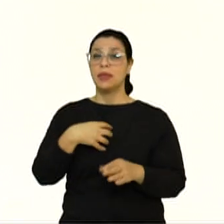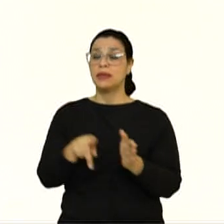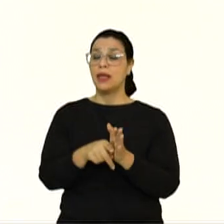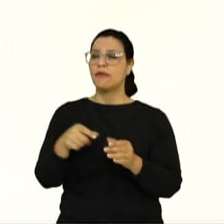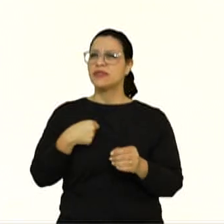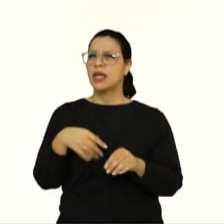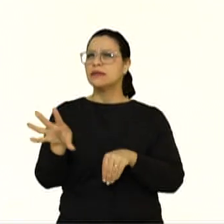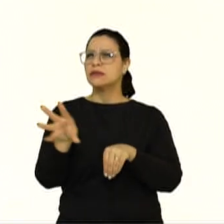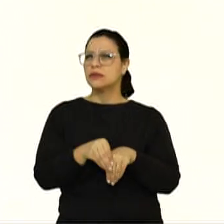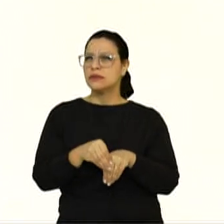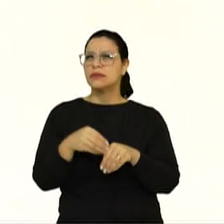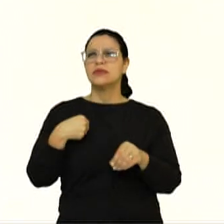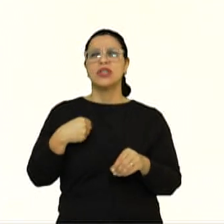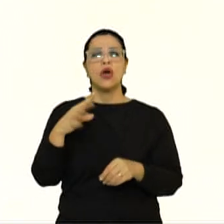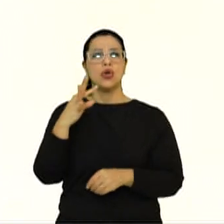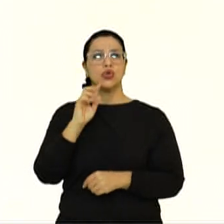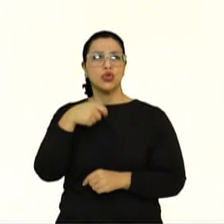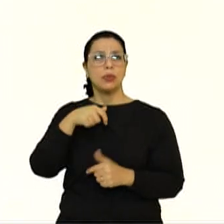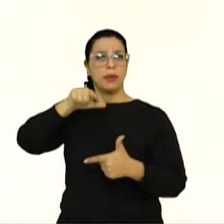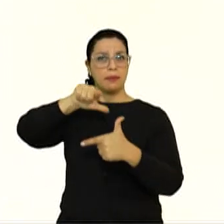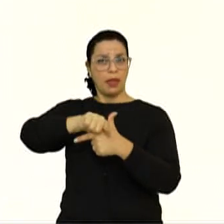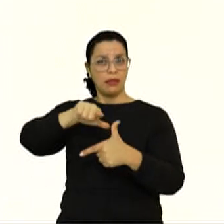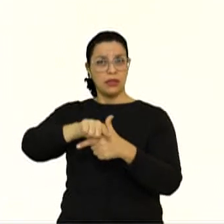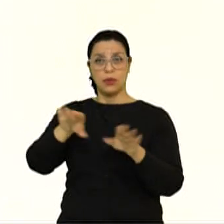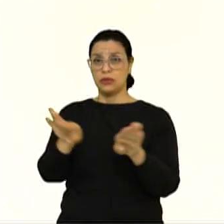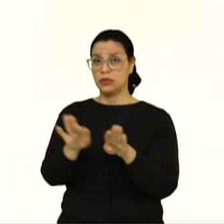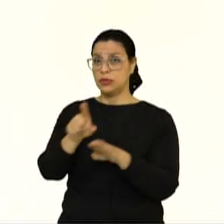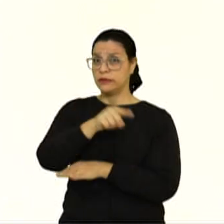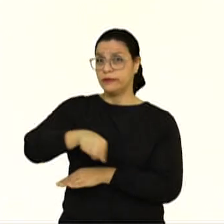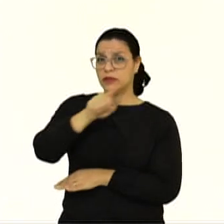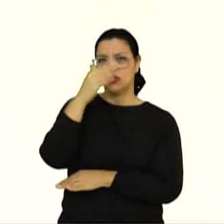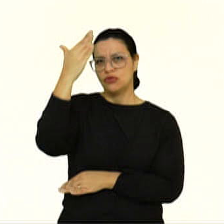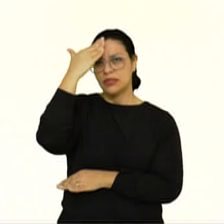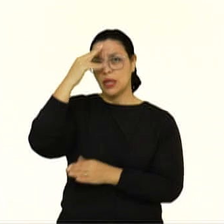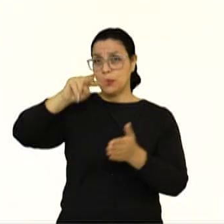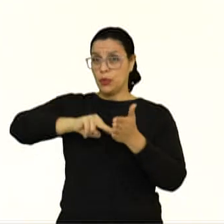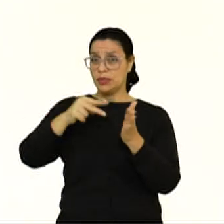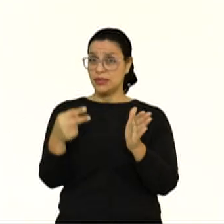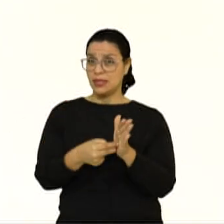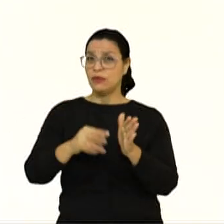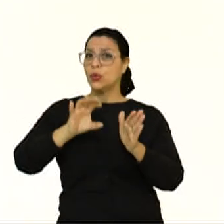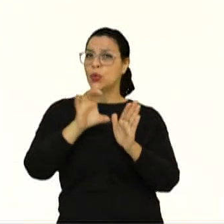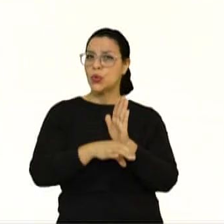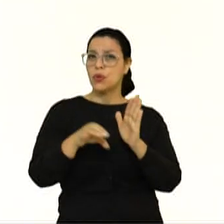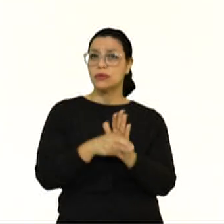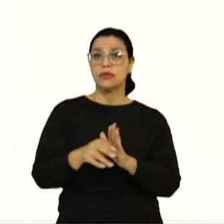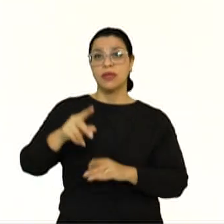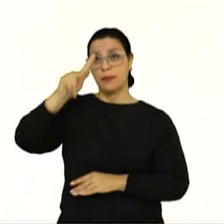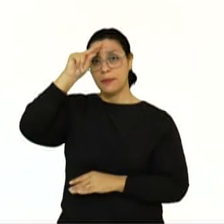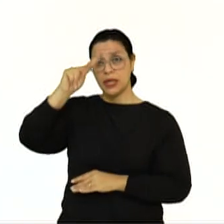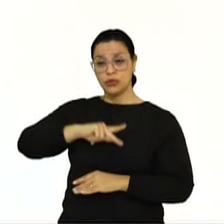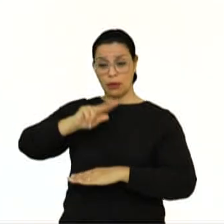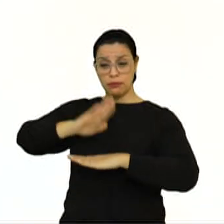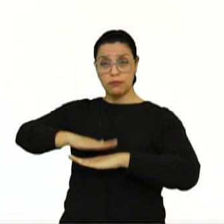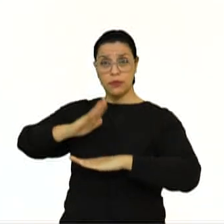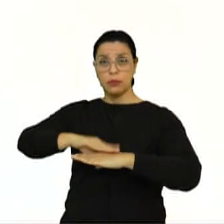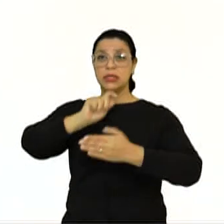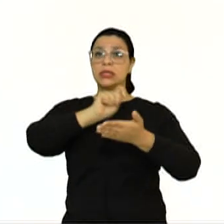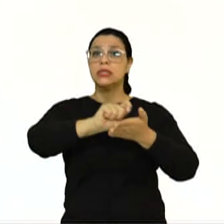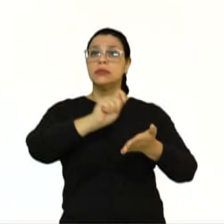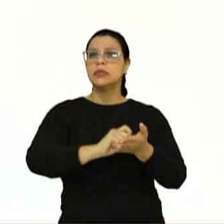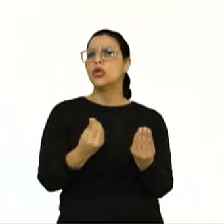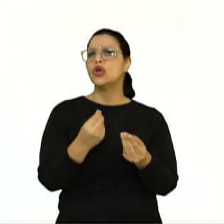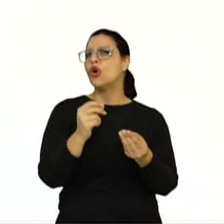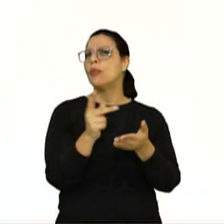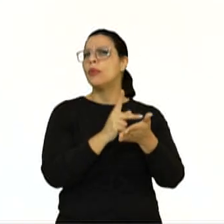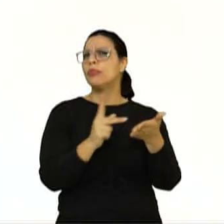sua compreensão sobre metalinguagem, você já sabe aí o que é, explique com as suas palavras como que o